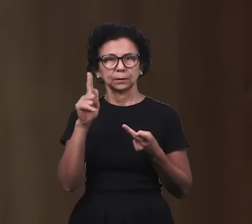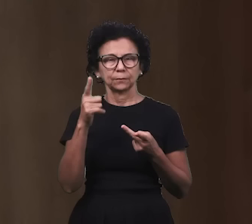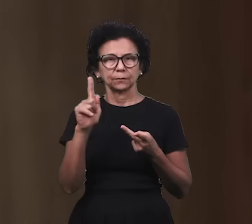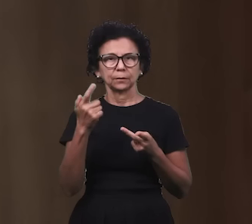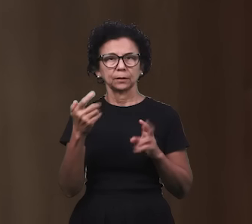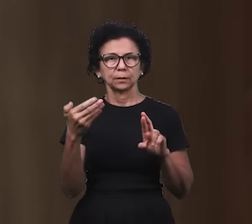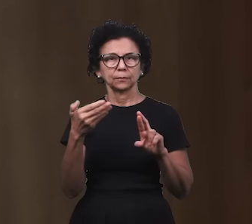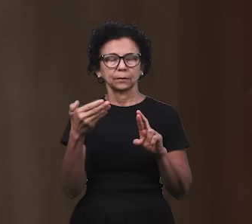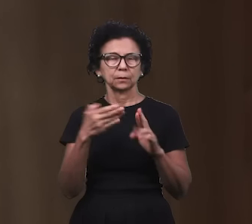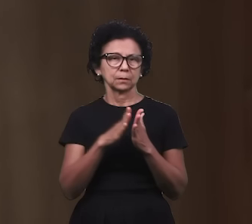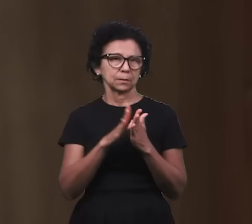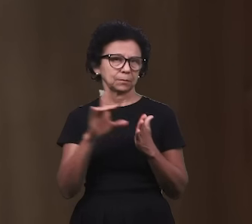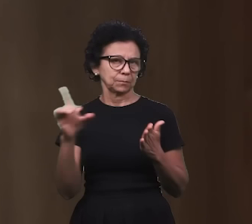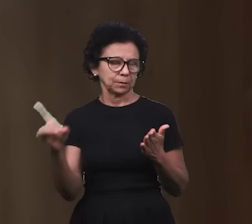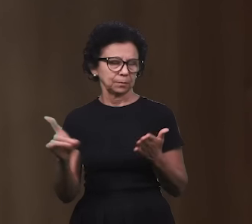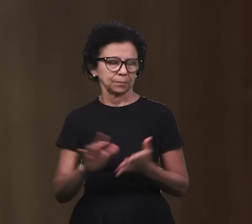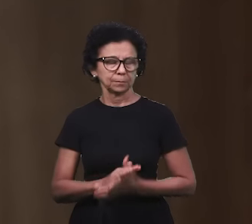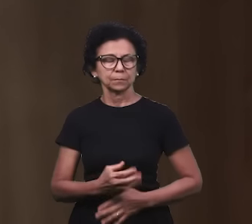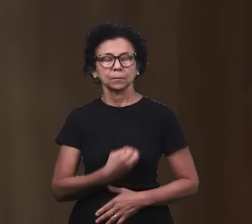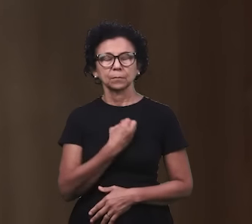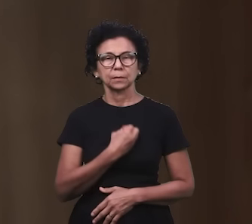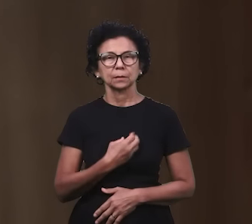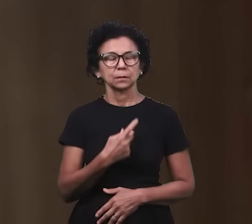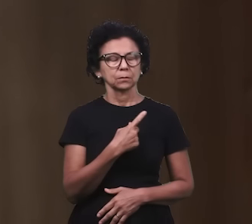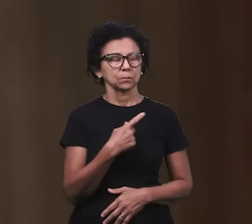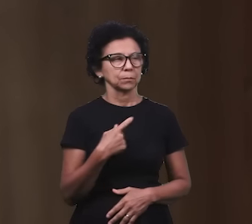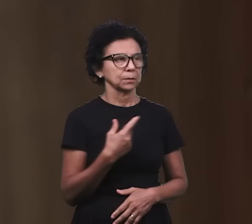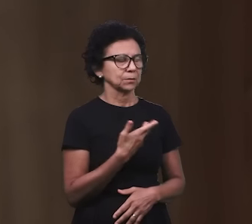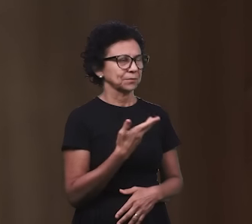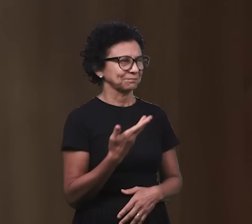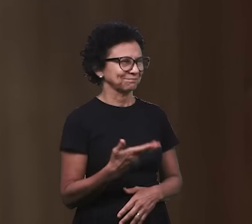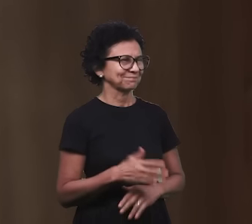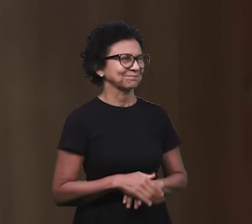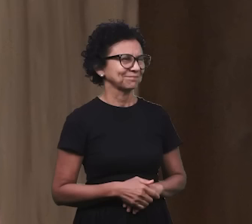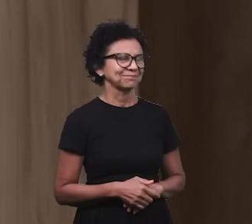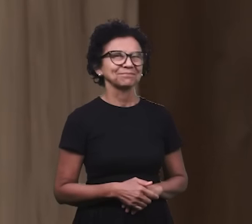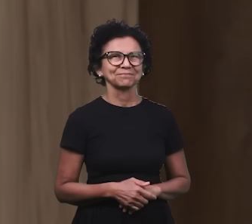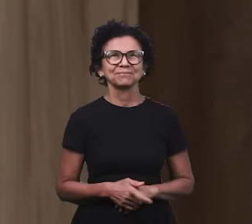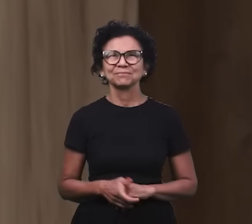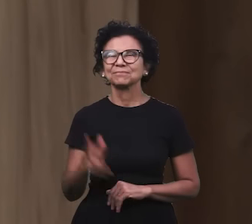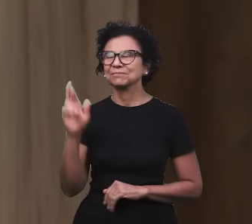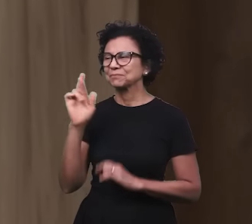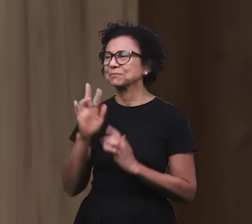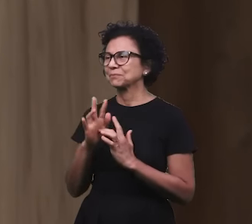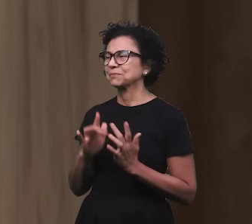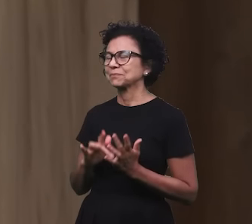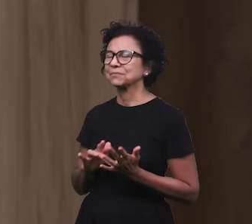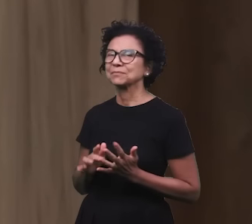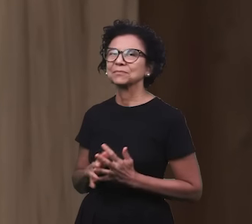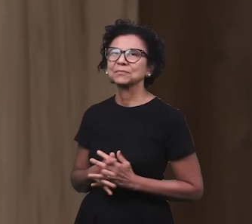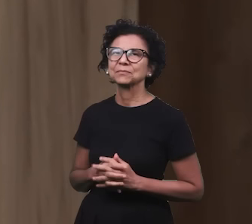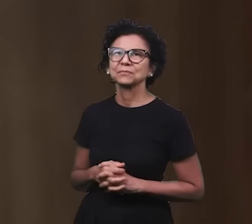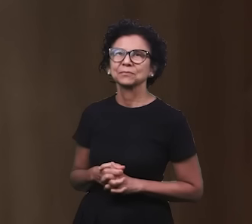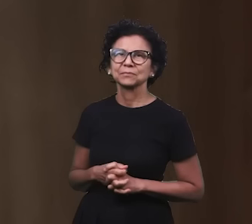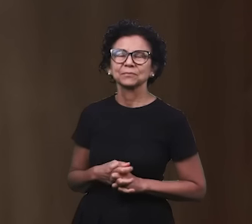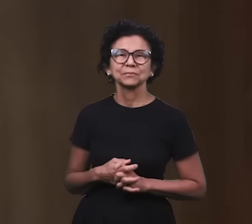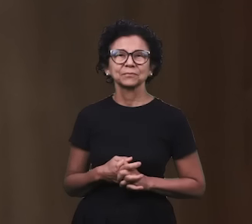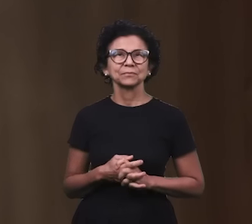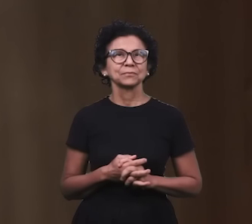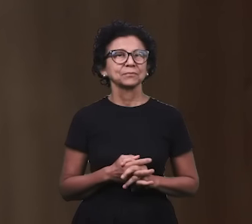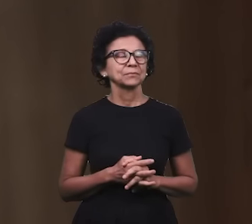Bíblica. Estamos aqui com o pastor Eduardo. Pai do Senhor, pastor Eduardo. A paz do Senhor, pastor Edson. Pai do